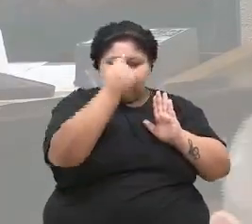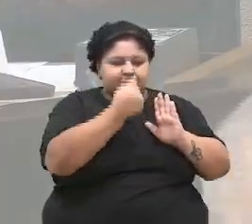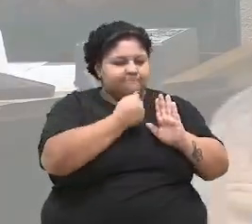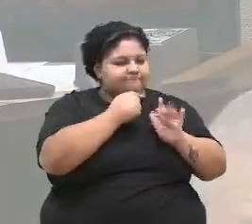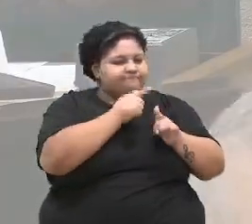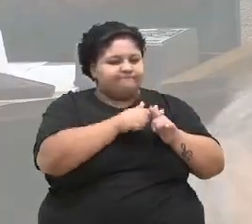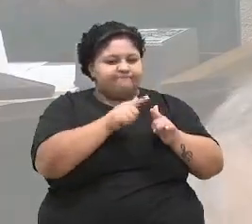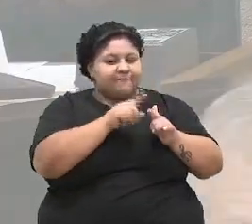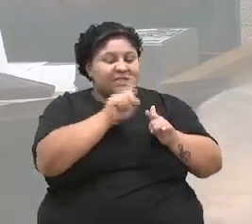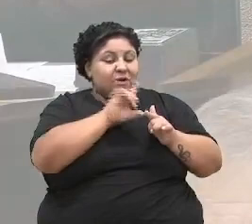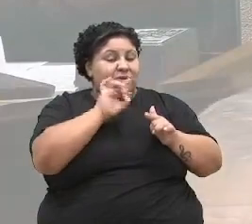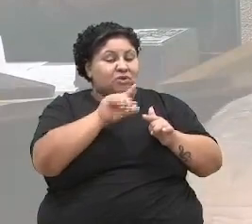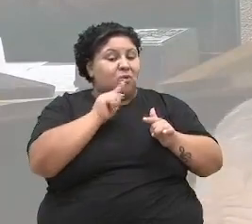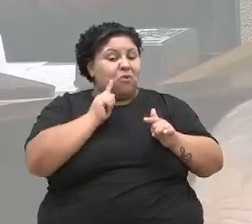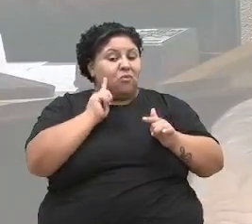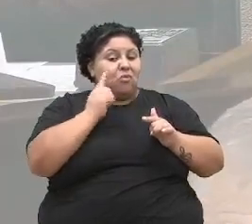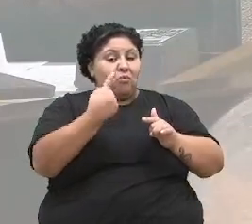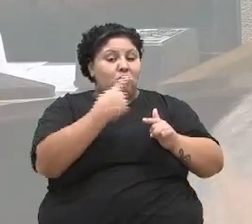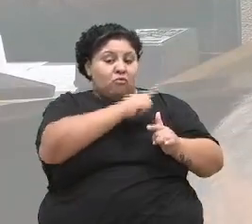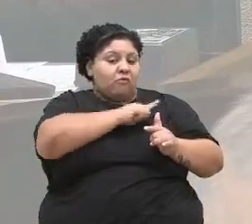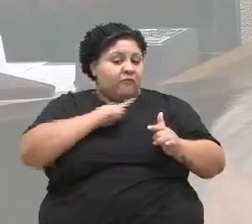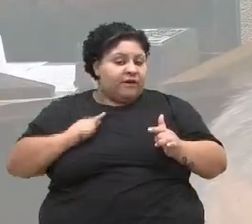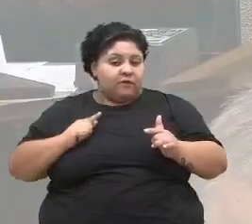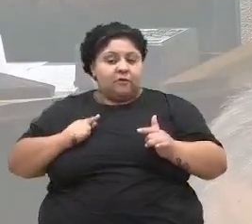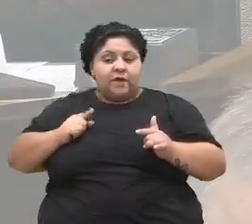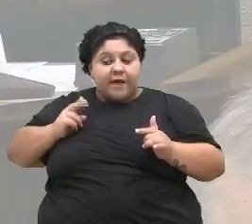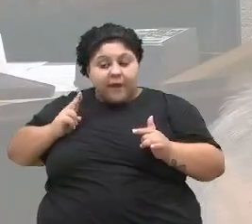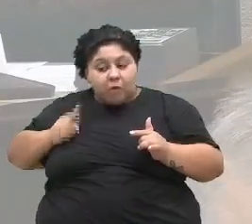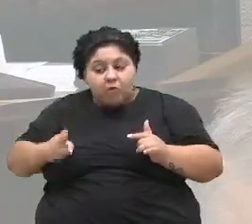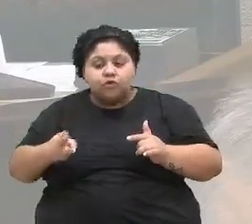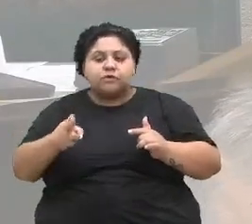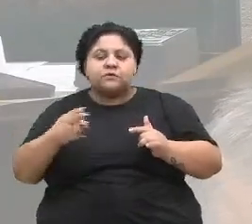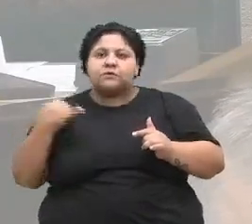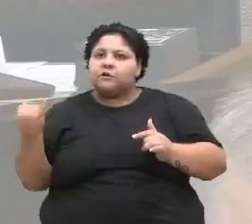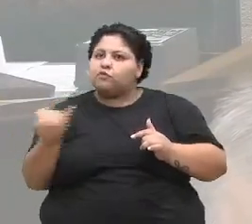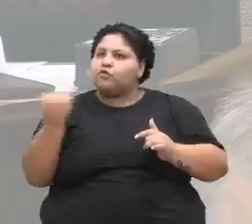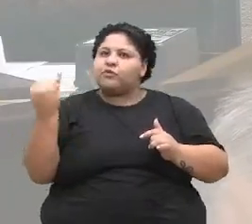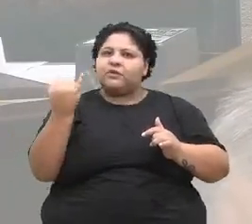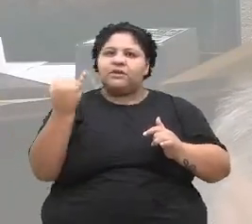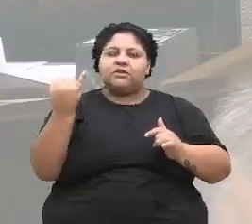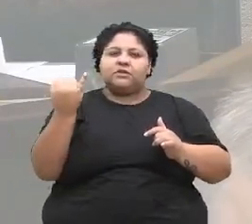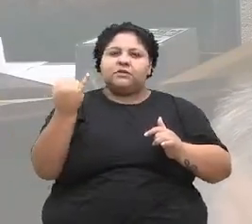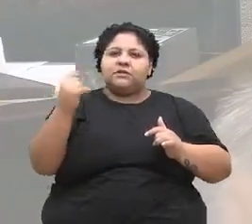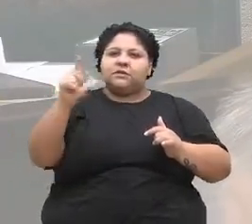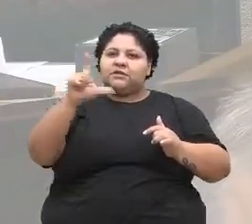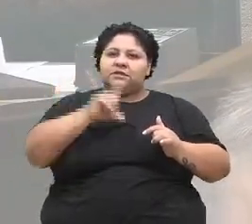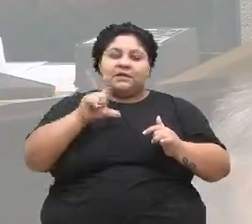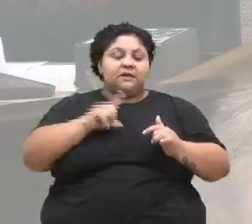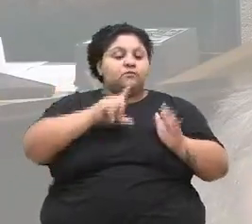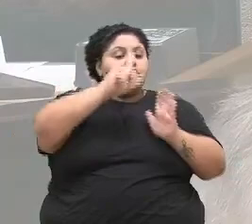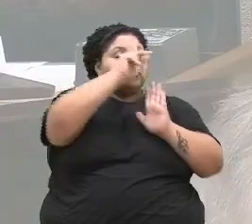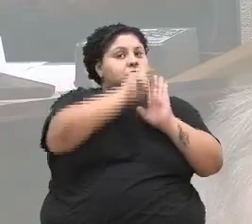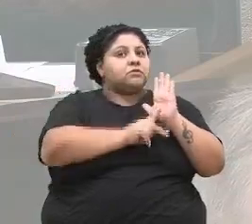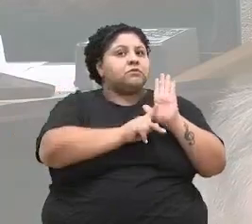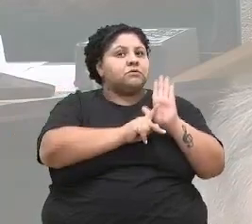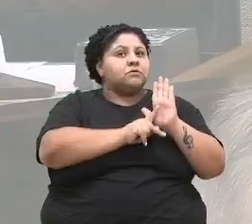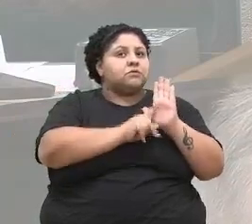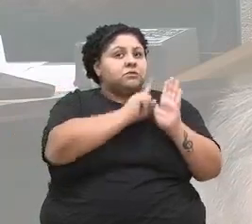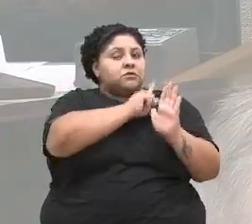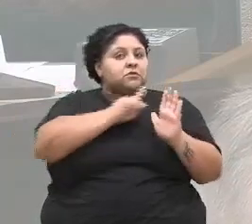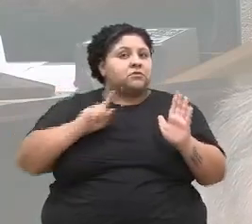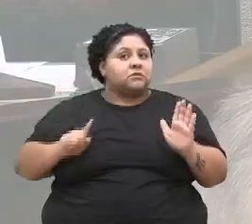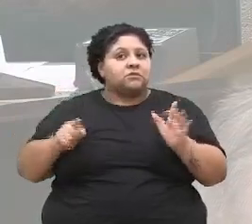apenas de um governo, é uma continuidade. Então, eu sempre costumo dizer que é importante não apenas termos projetos de governo, mas